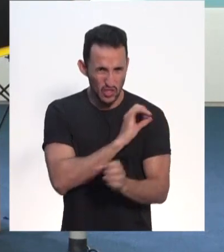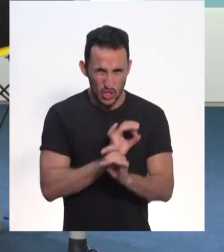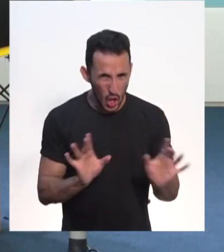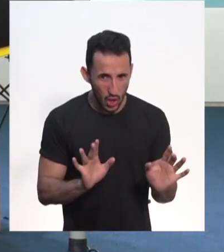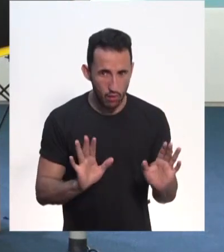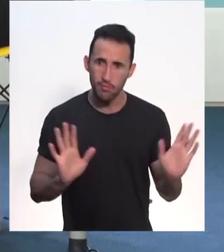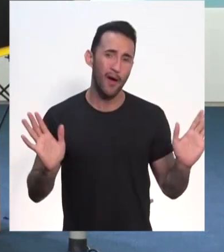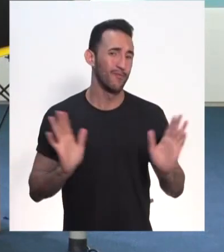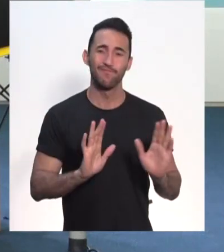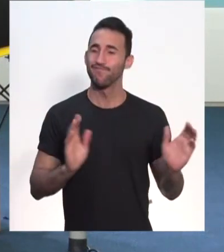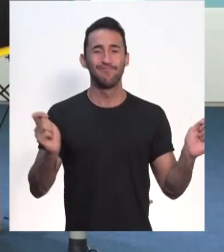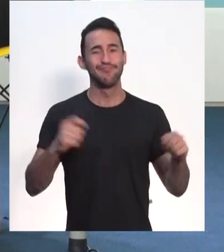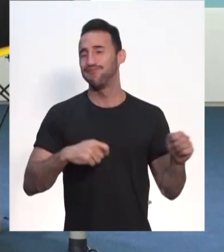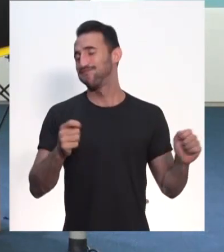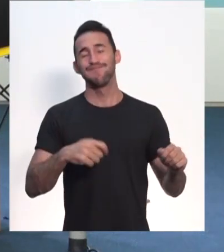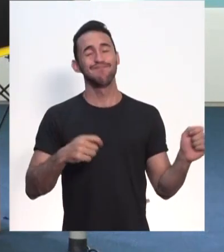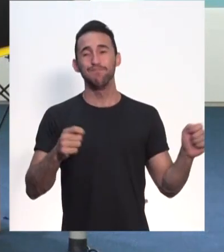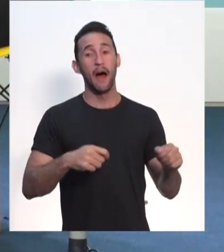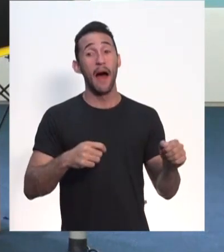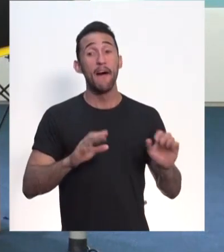um todo significativo.